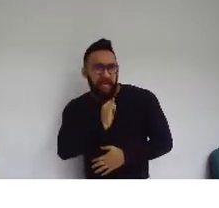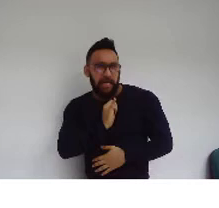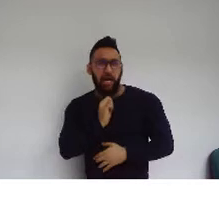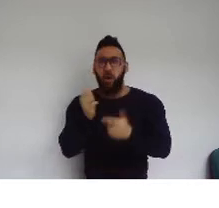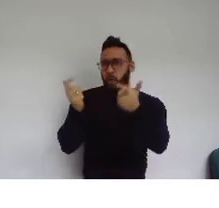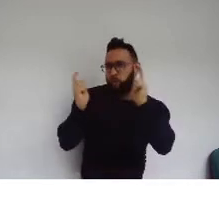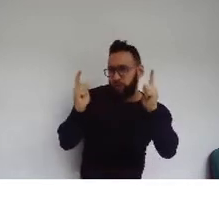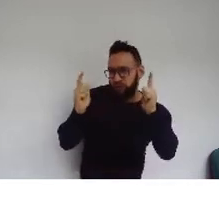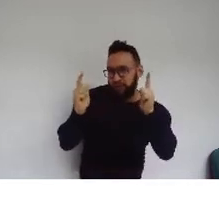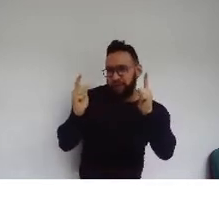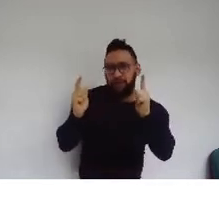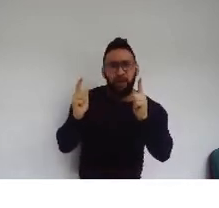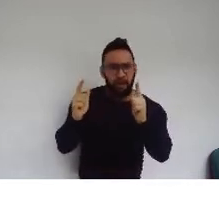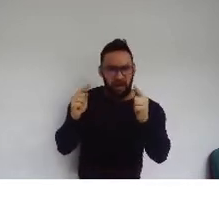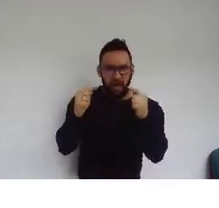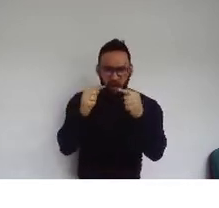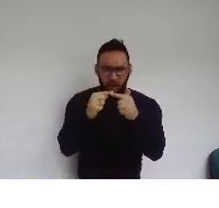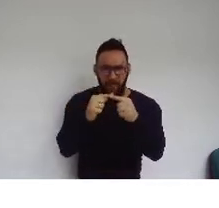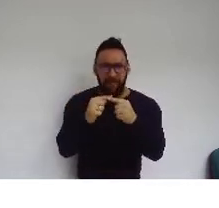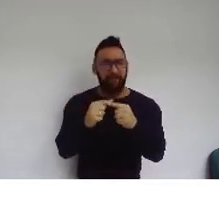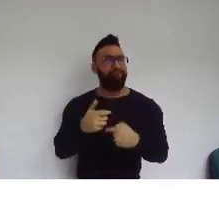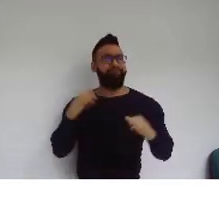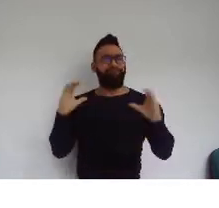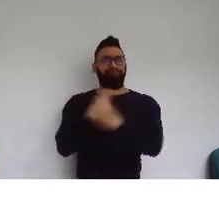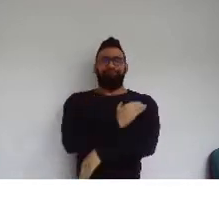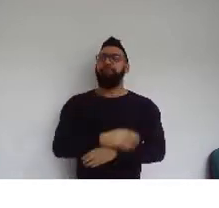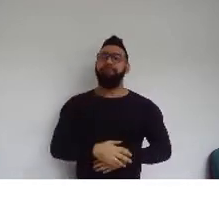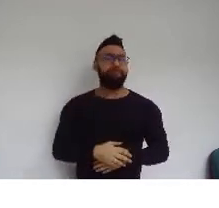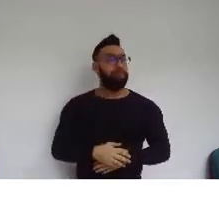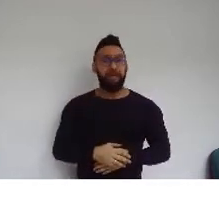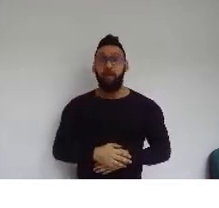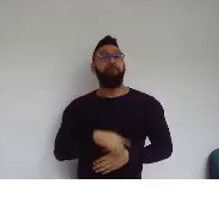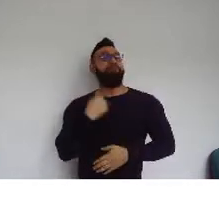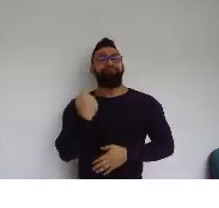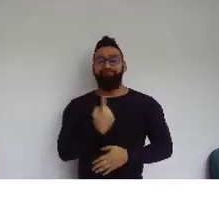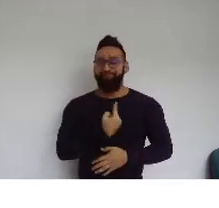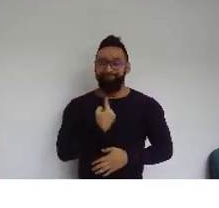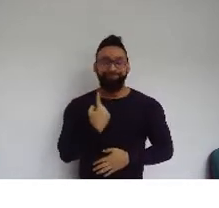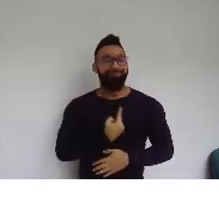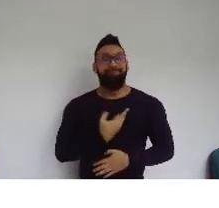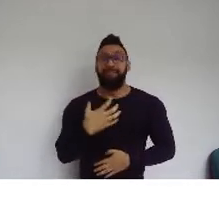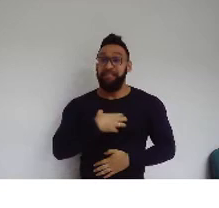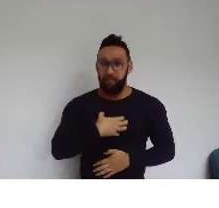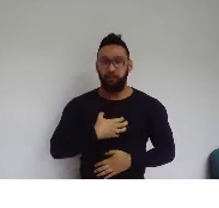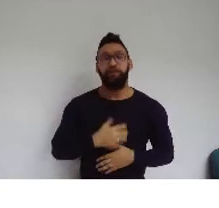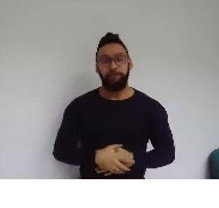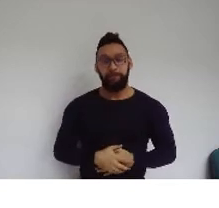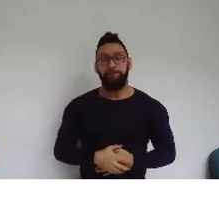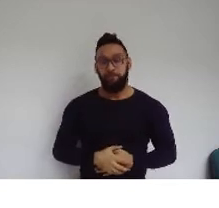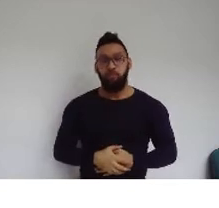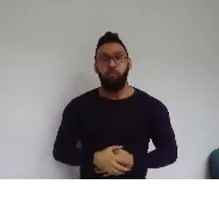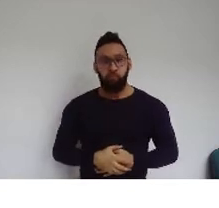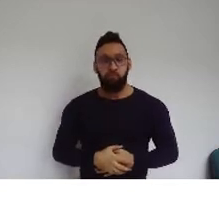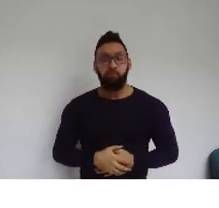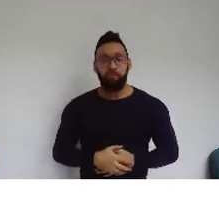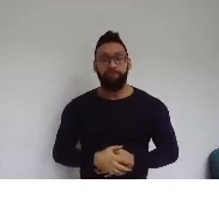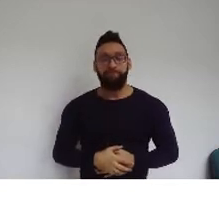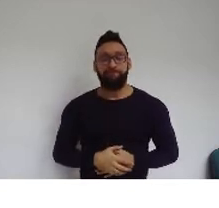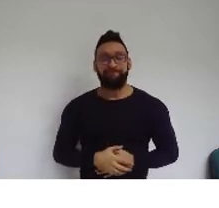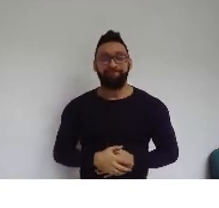outro com quem compartilhar a vida, mesmo na fugacidade da pequena morte, como se diz em francês,